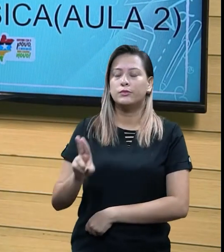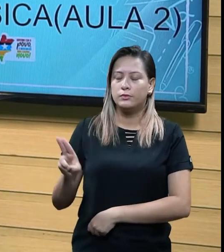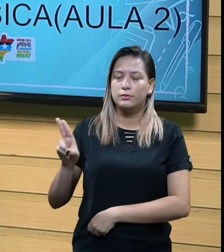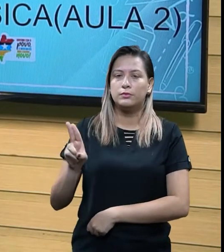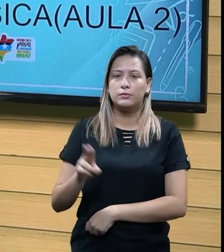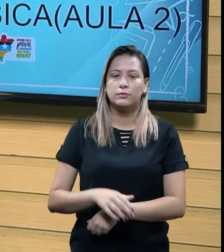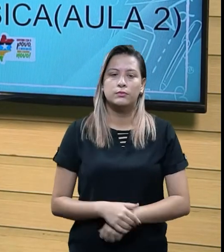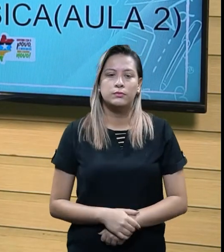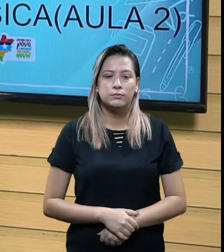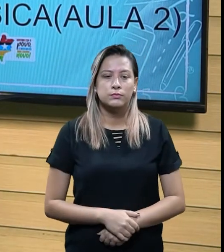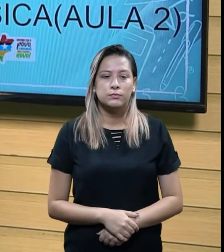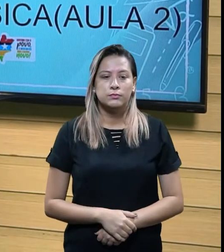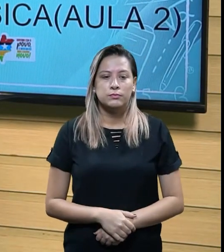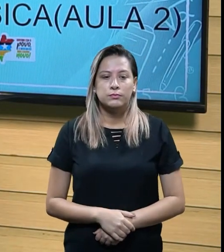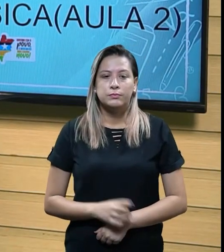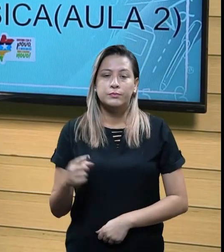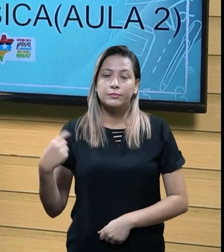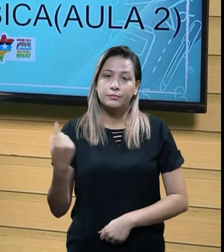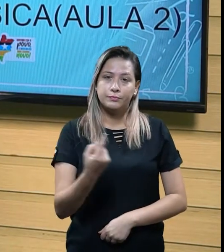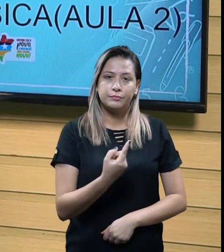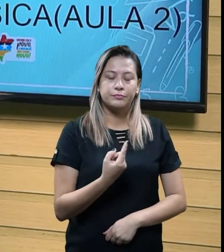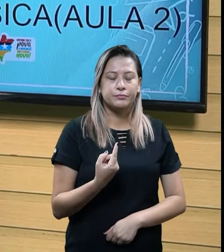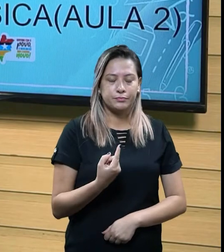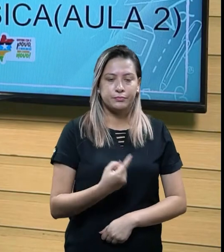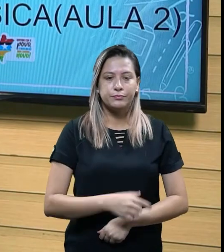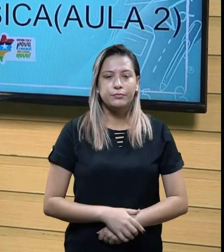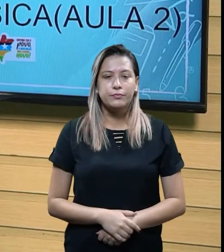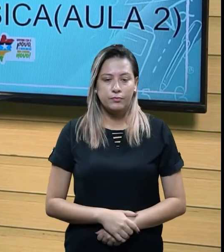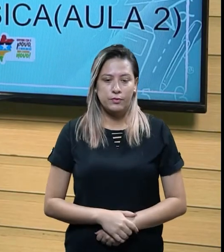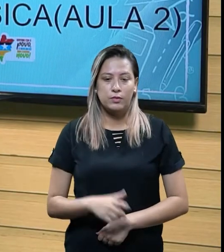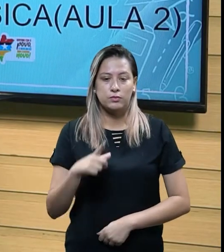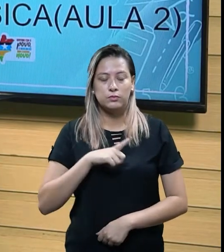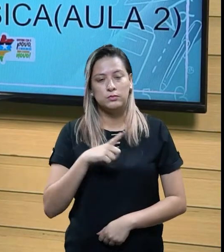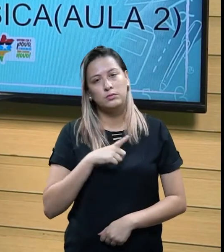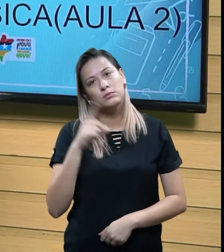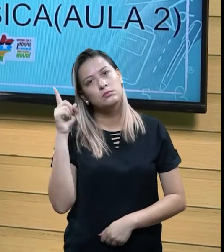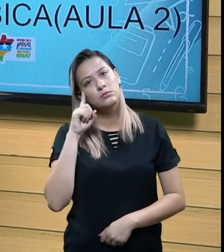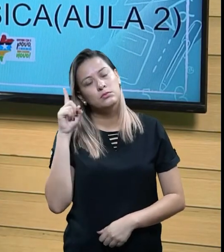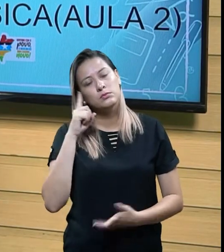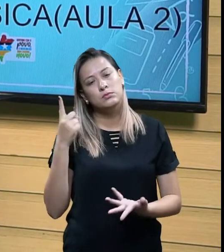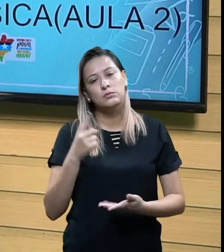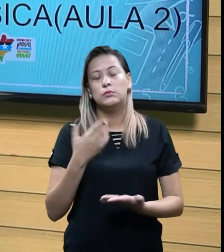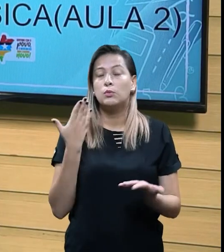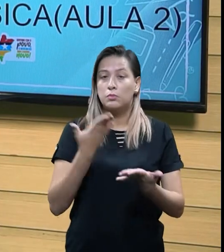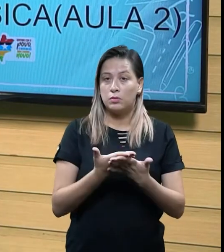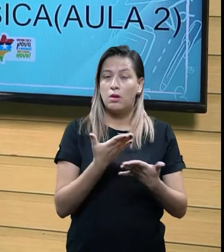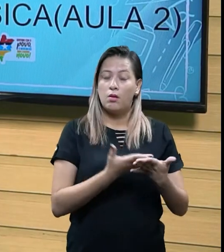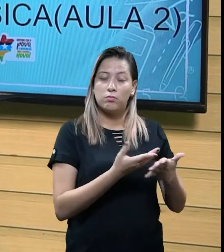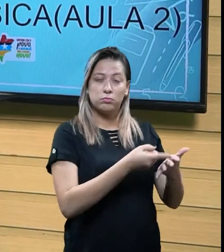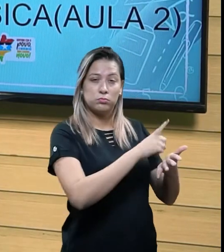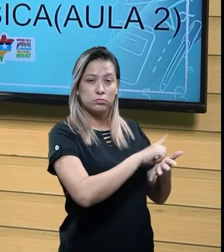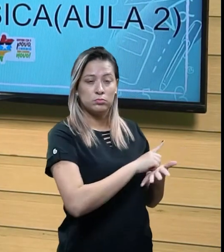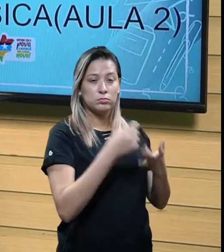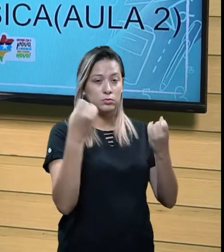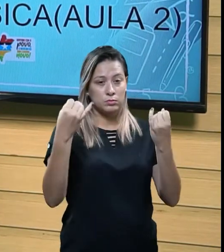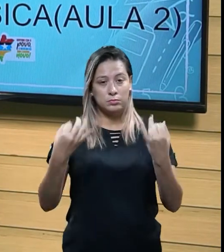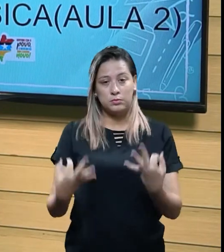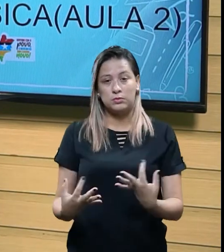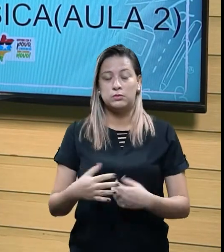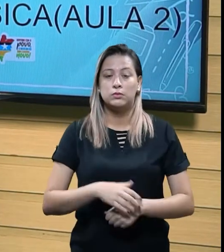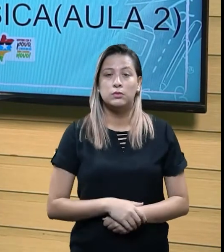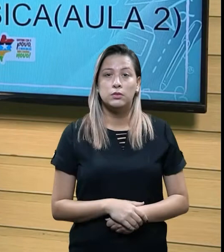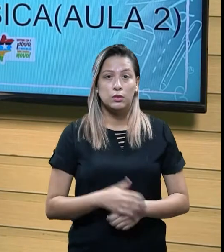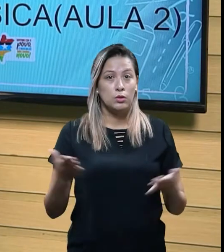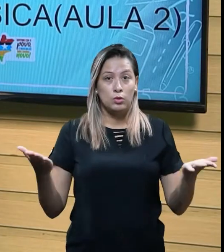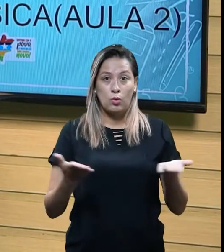máquina que a gente utiliza bastante hoje no dia a dia. Como eu falei na aula anterior, tá? Ela cabe agora na palma da mão.